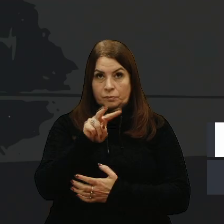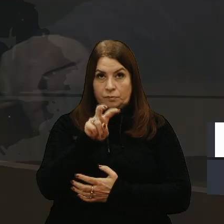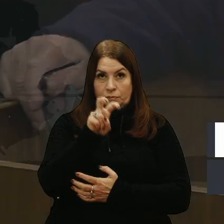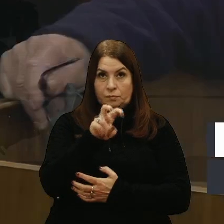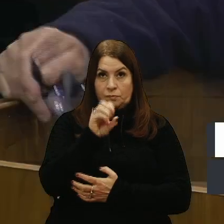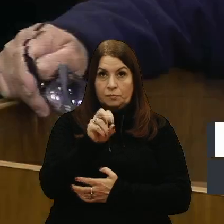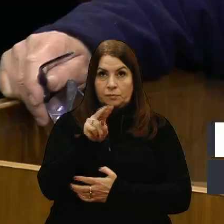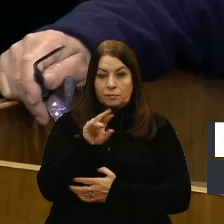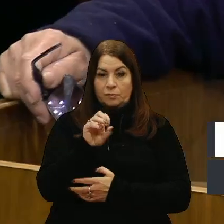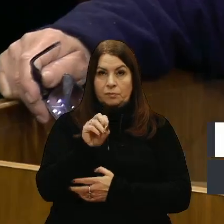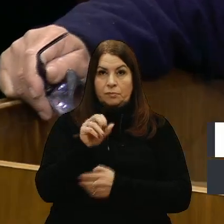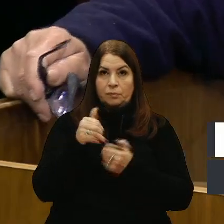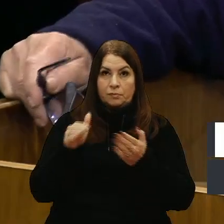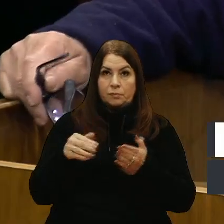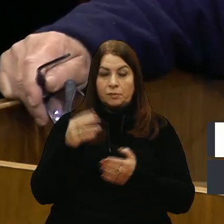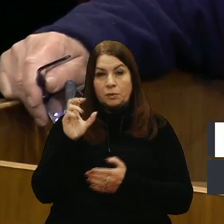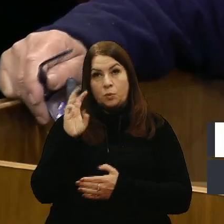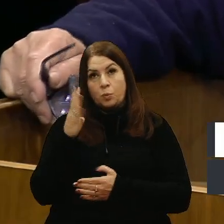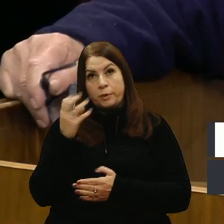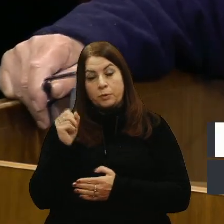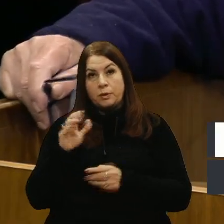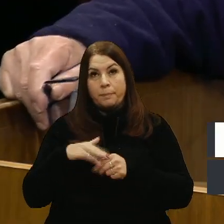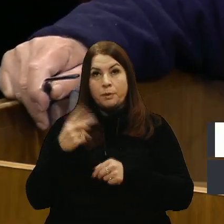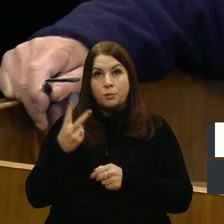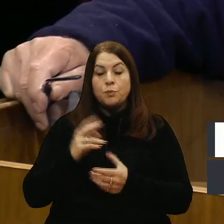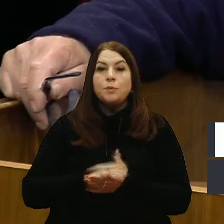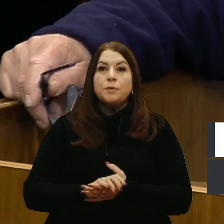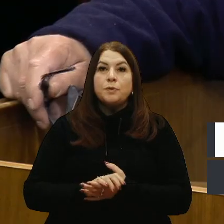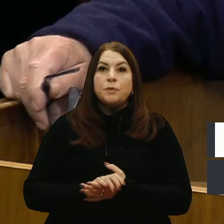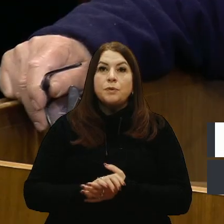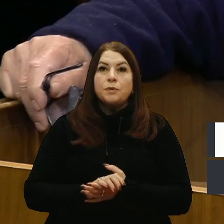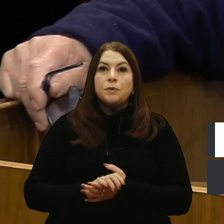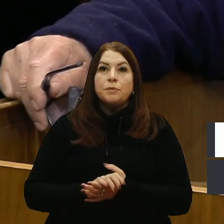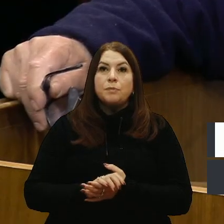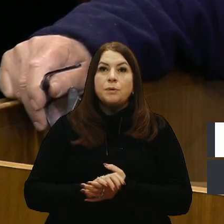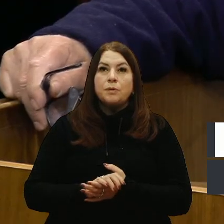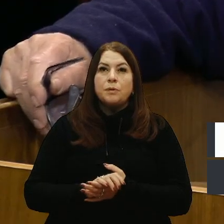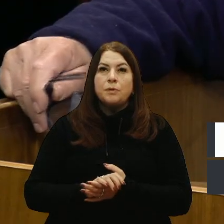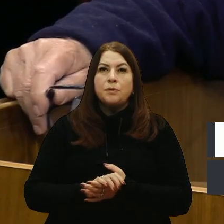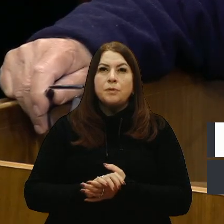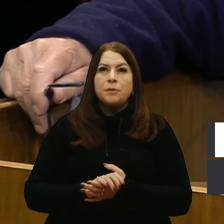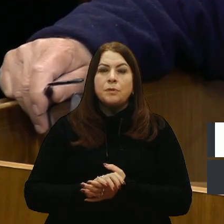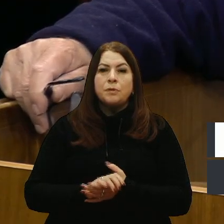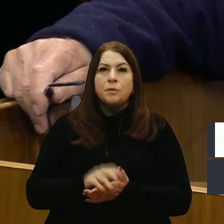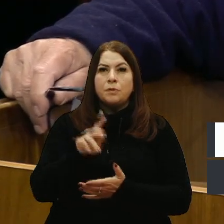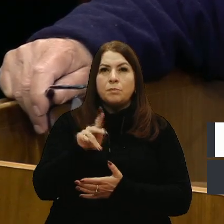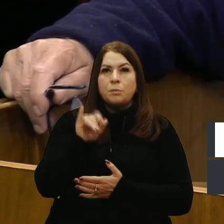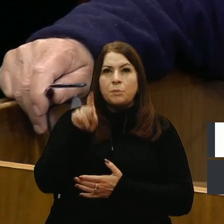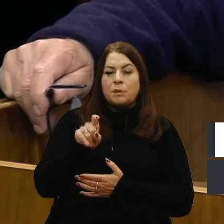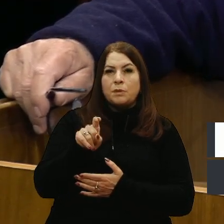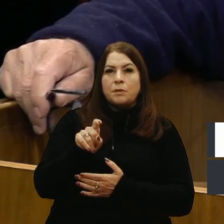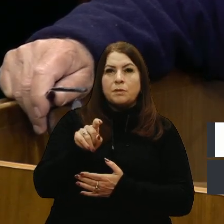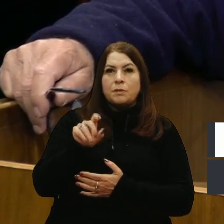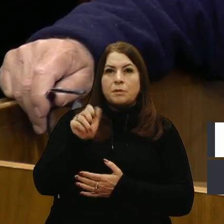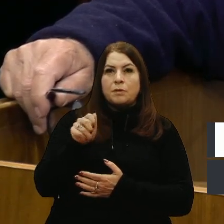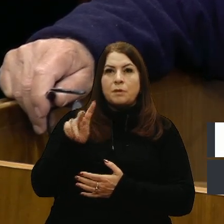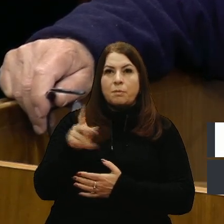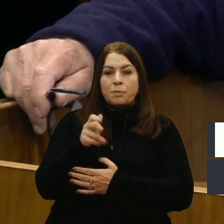50 UBS, seriam 48, mas tem mais duas, uma no PIC, uma na PIX e outra no apanhador.